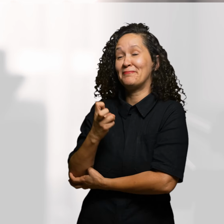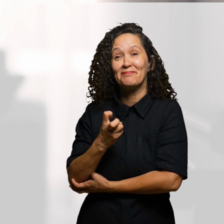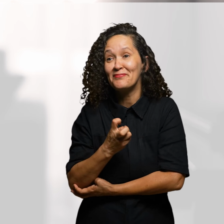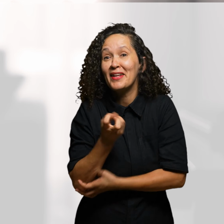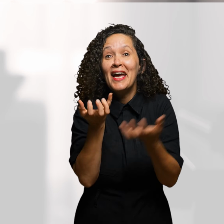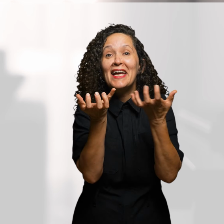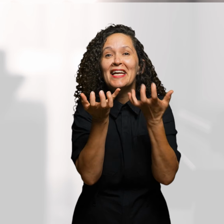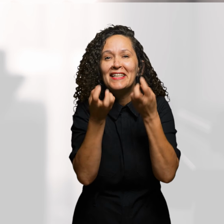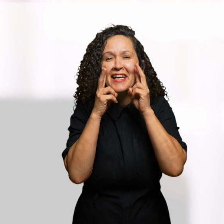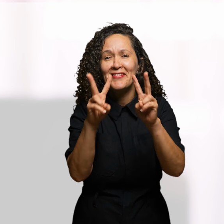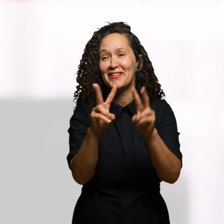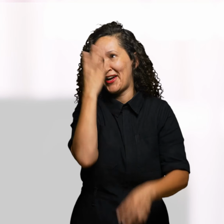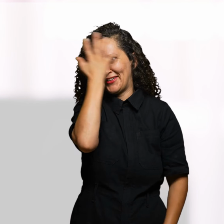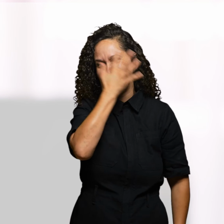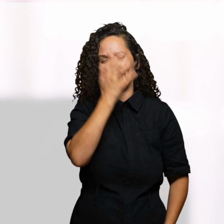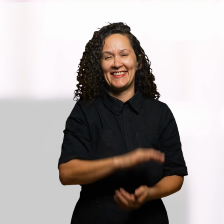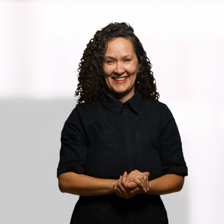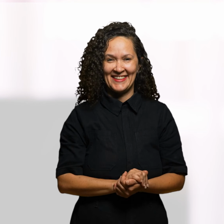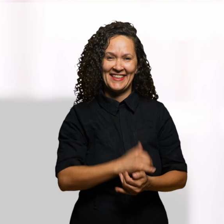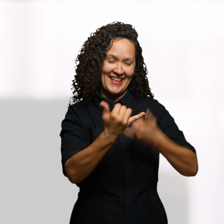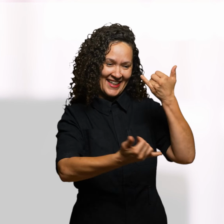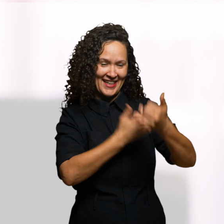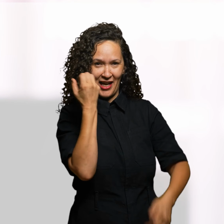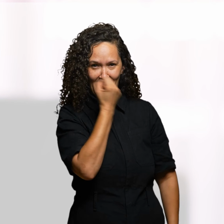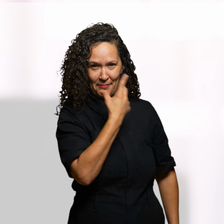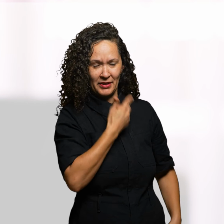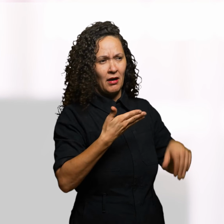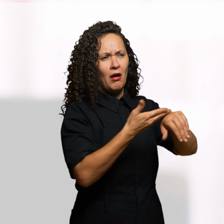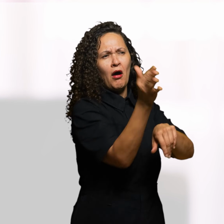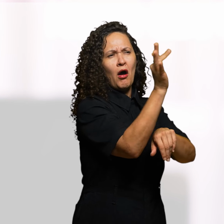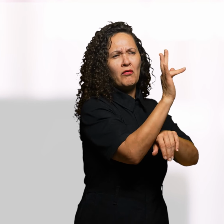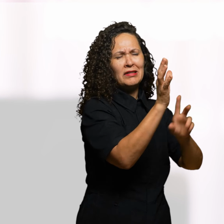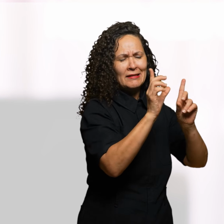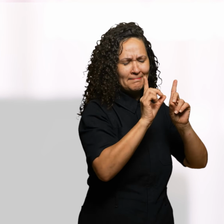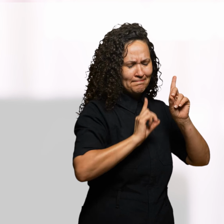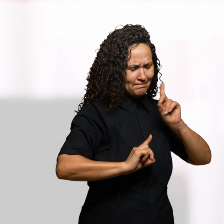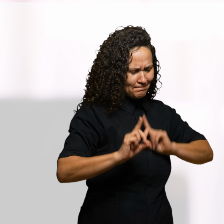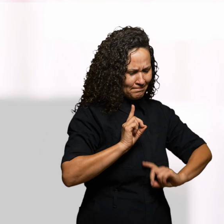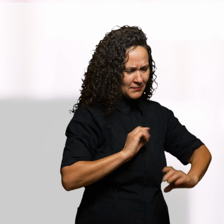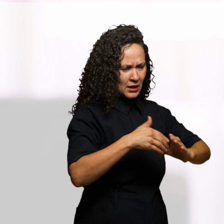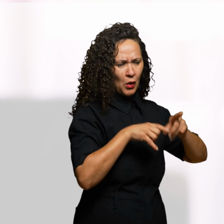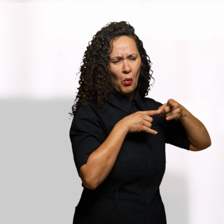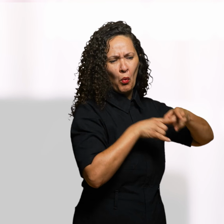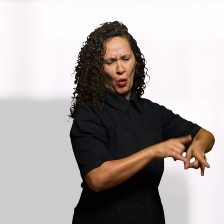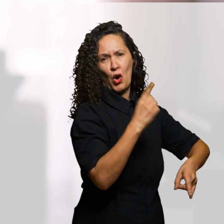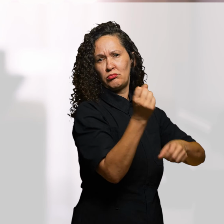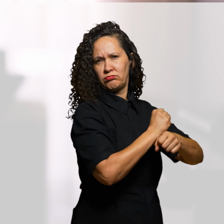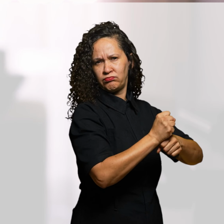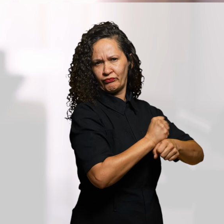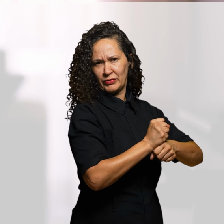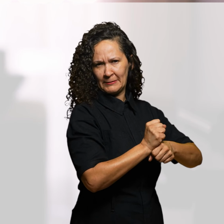Nem se eu quisesse eu ia ver ninguém. Aí tranquei faculdade, entrei na depressão mais de um ano dentro do quarto. Literalmente dentro do quarto.